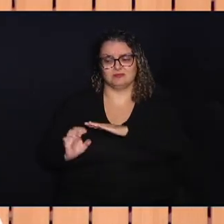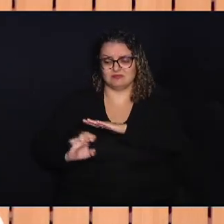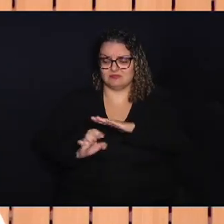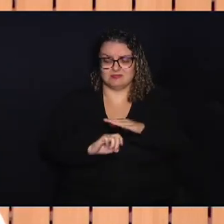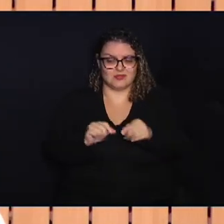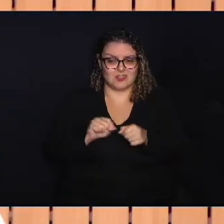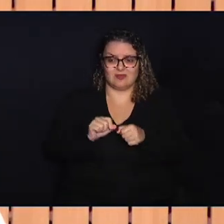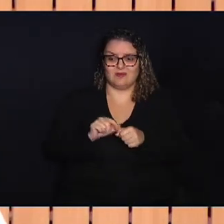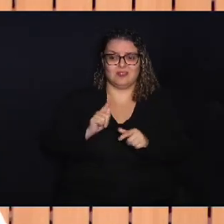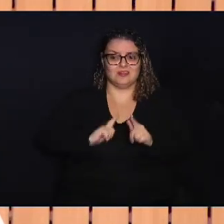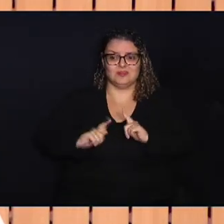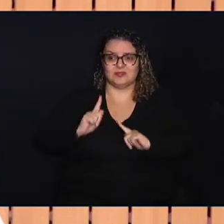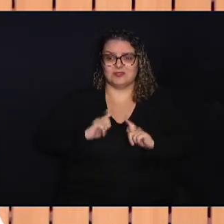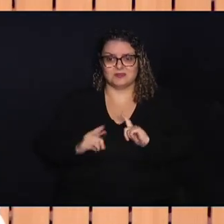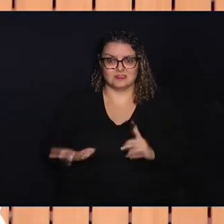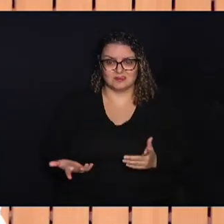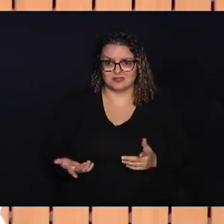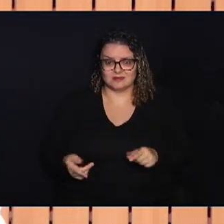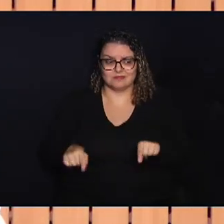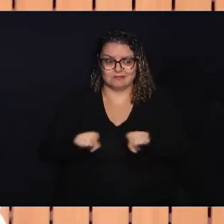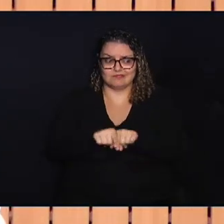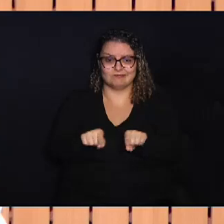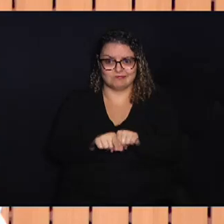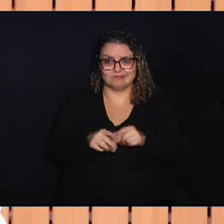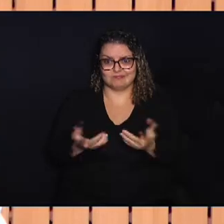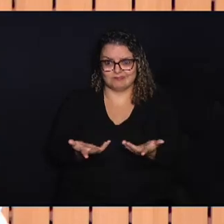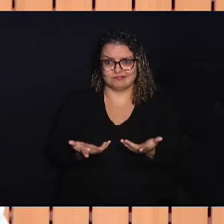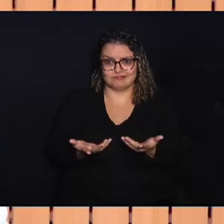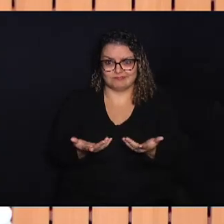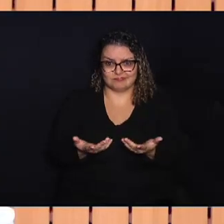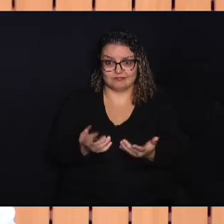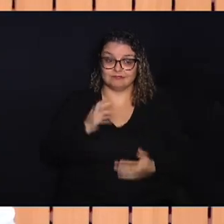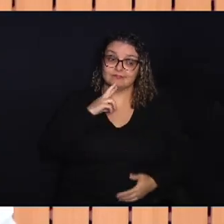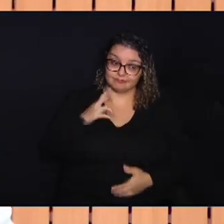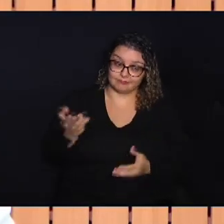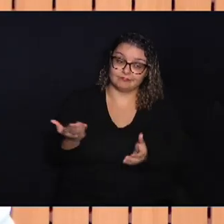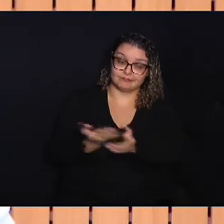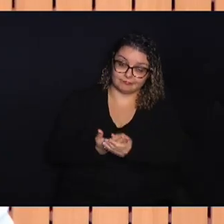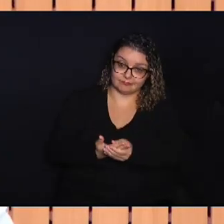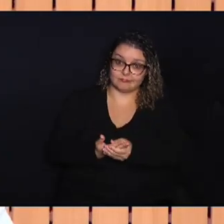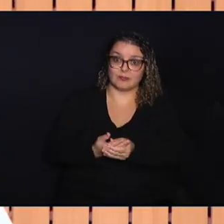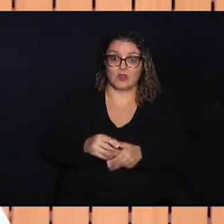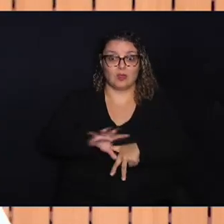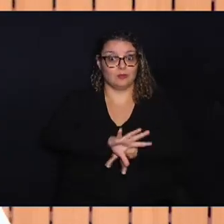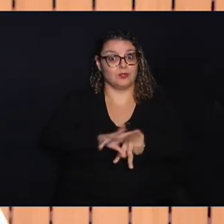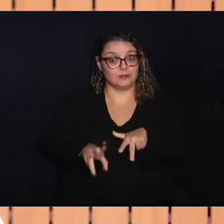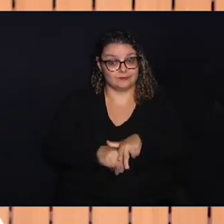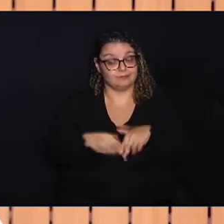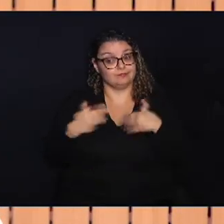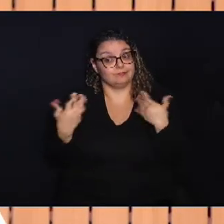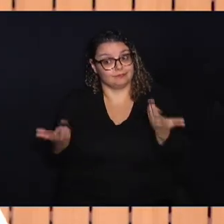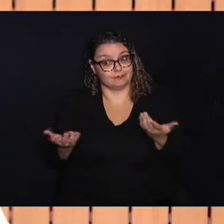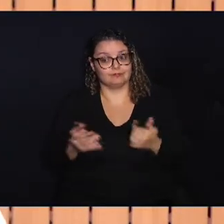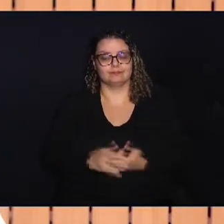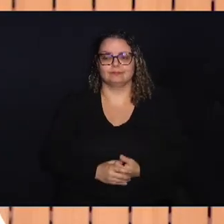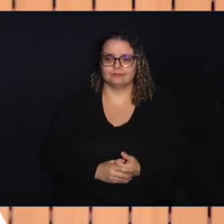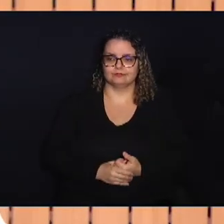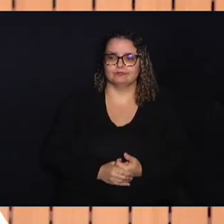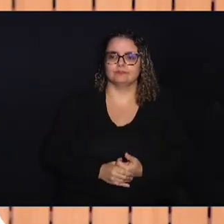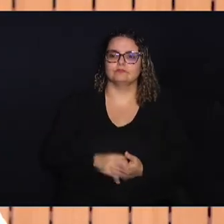fazem gestão, inclusive gestões que estão respondendo a processos por corrupção, enfim, e que